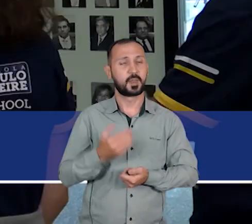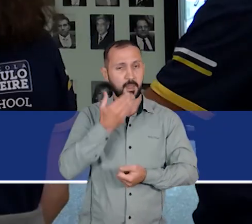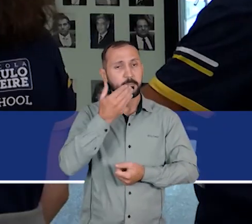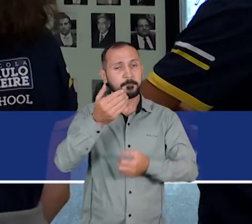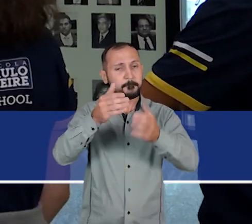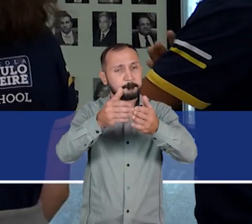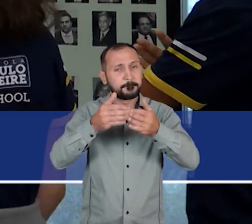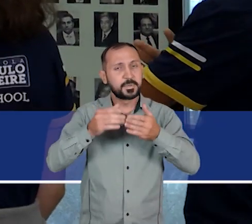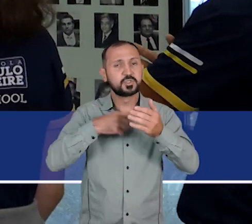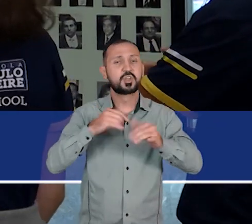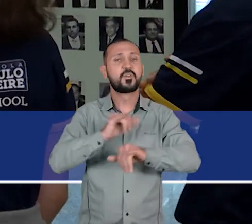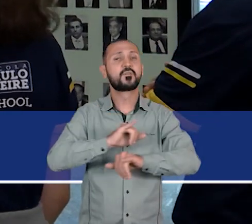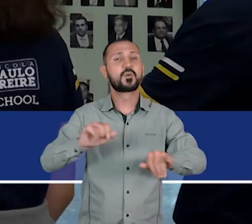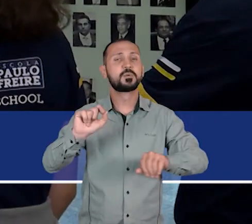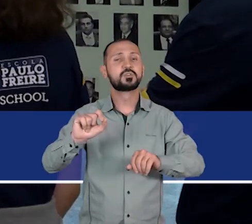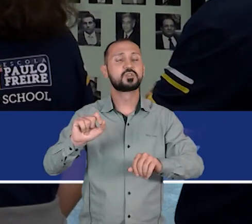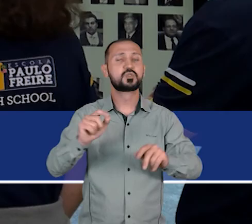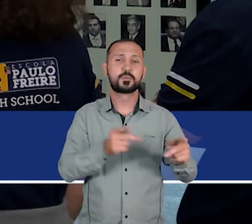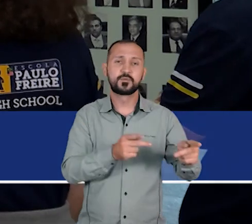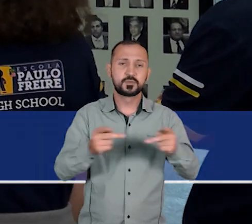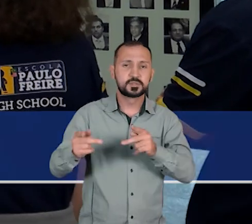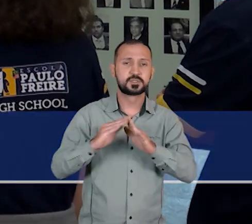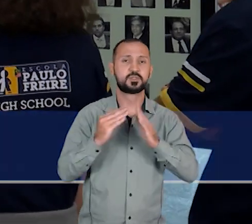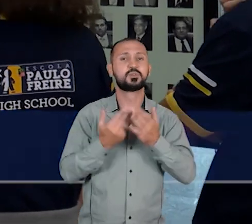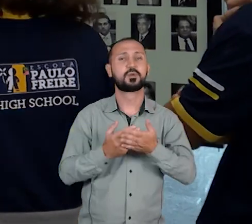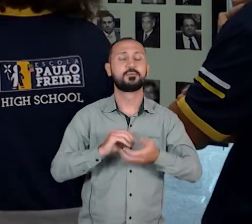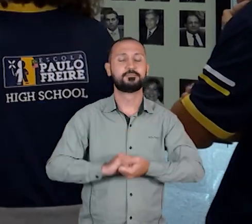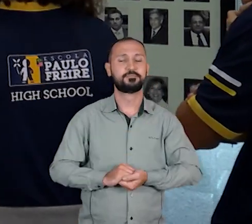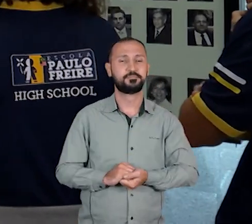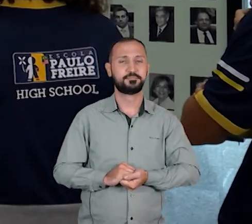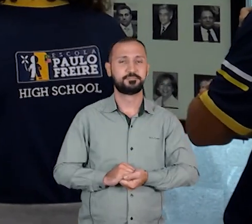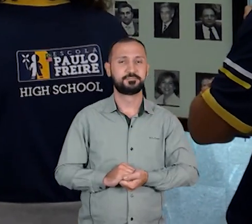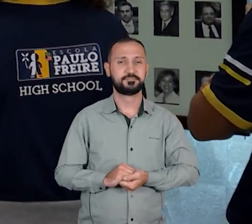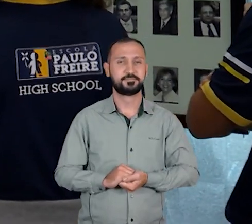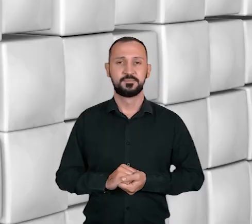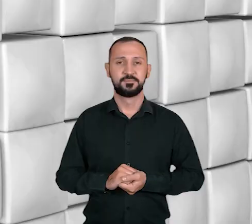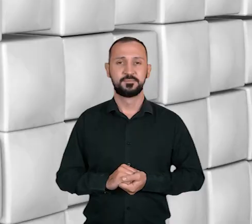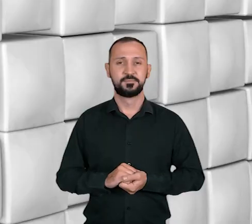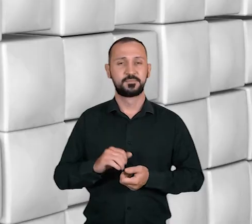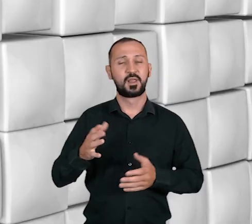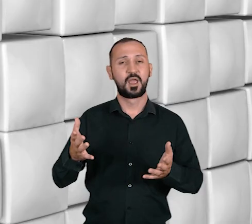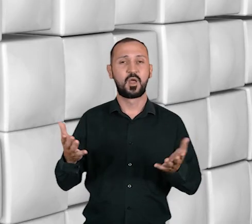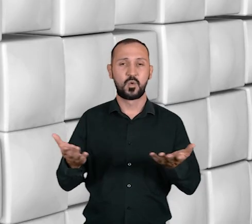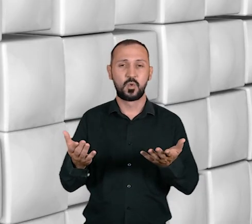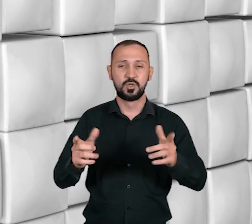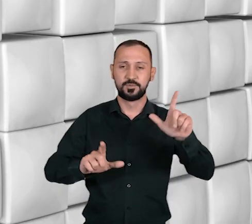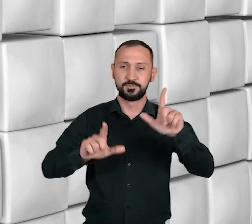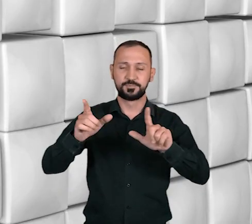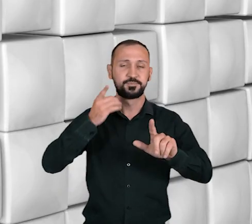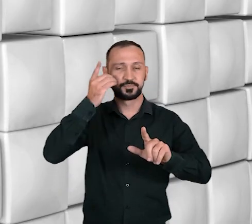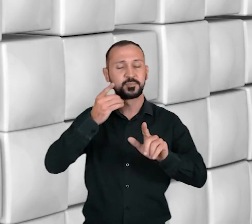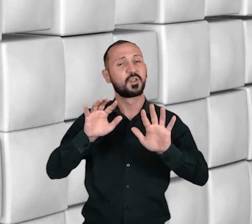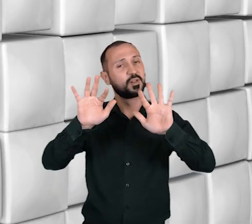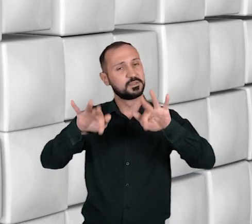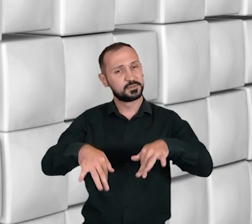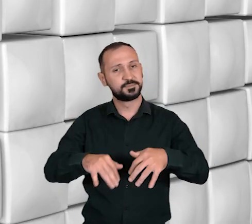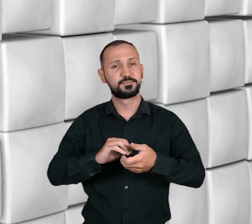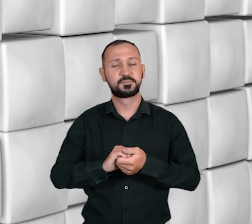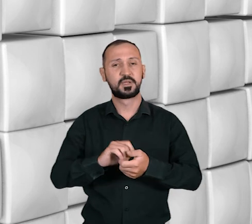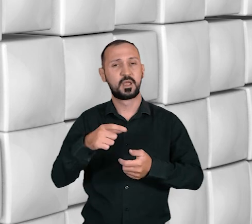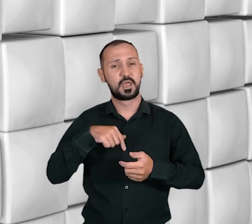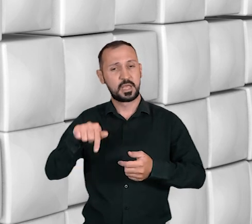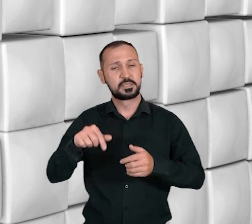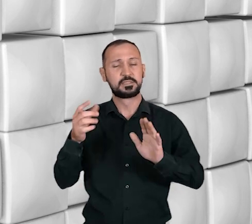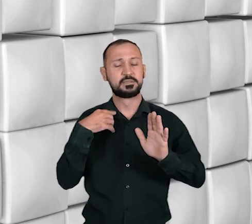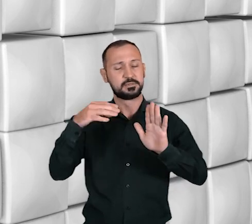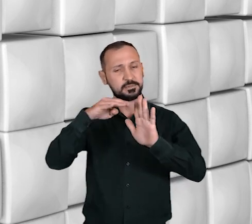3389-6565 e pedir informações sobre visitas de escolas. Fica por aqui esta edição do Jornal Parlamentar.